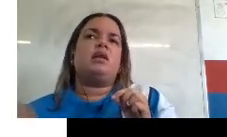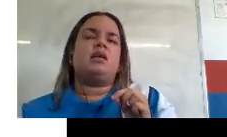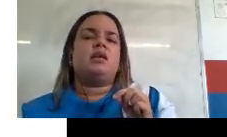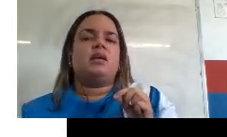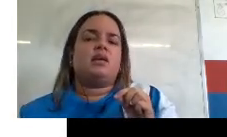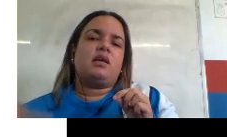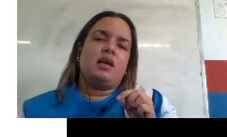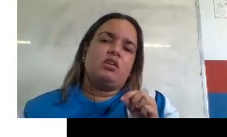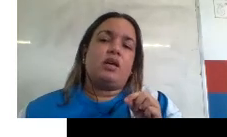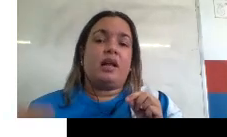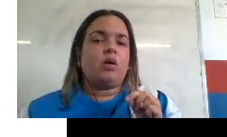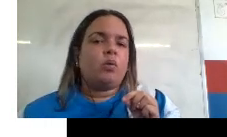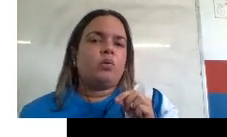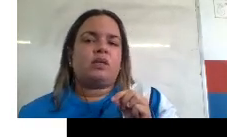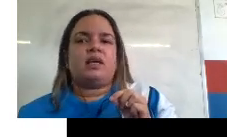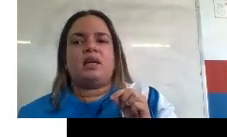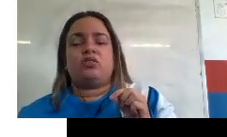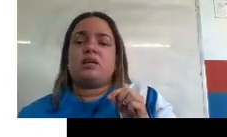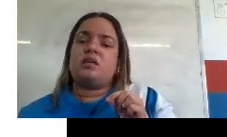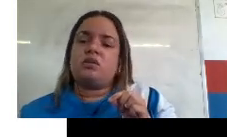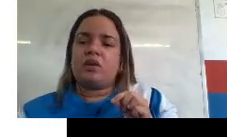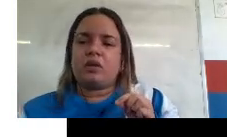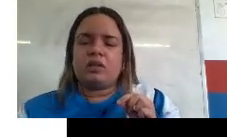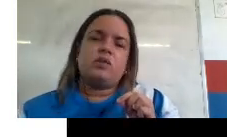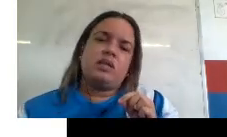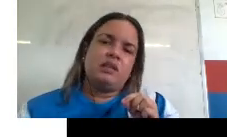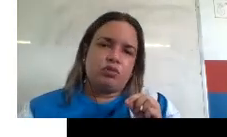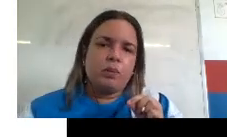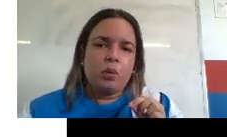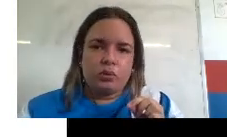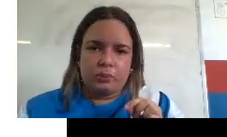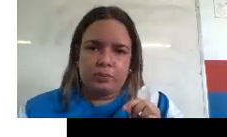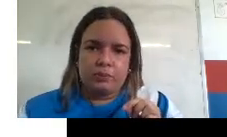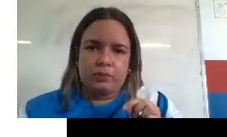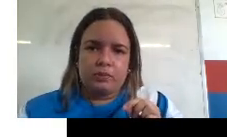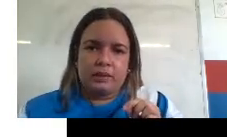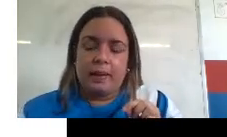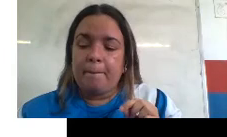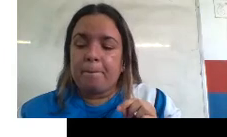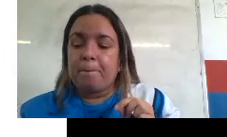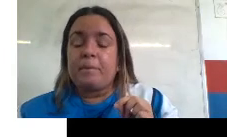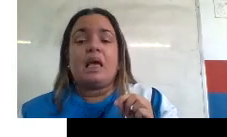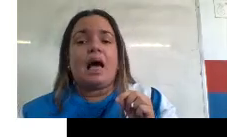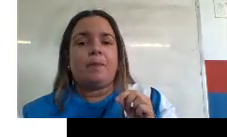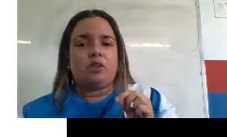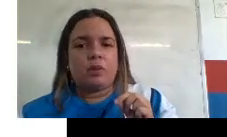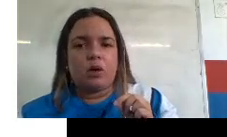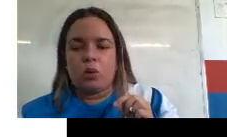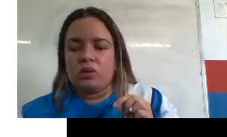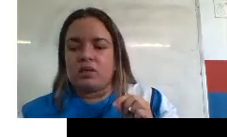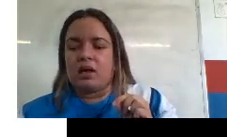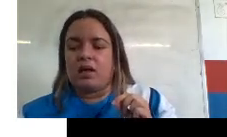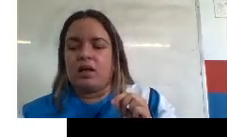que ele era contra, né, que eles lá sentam, foi o que aconteceu, Tiradentes foi morto, né? A